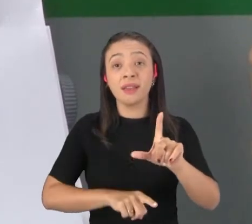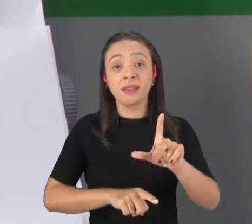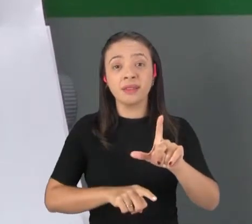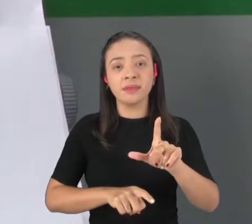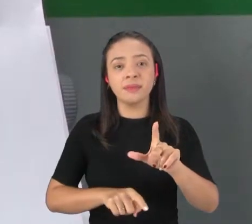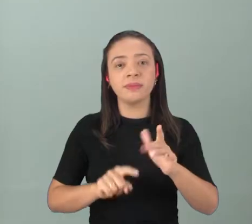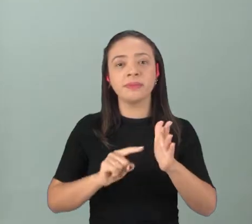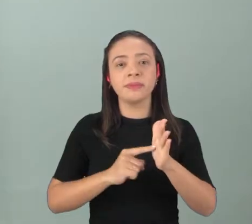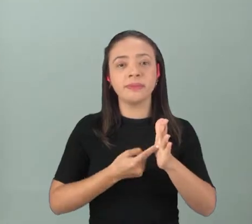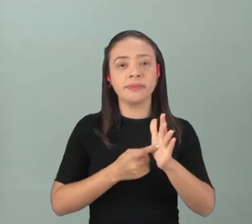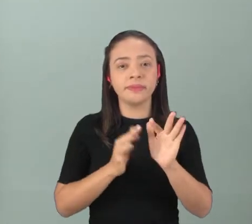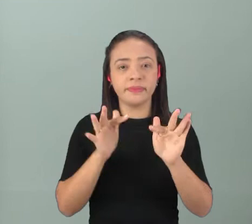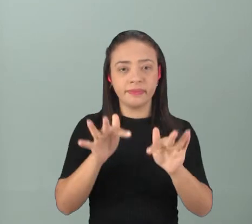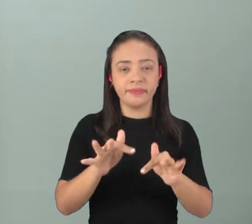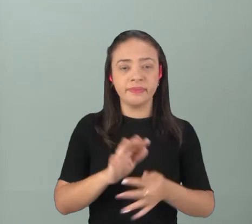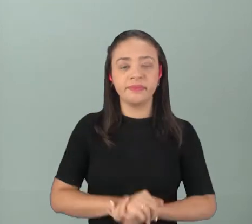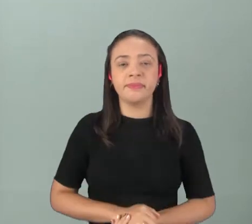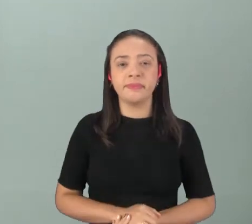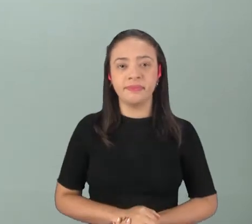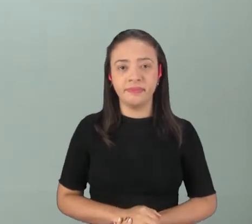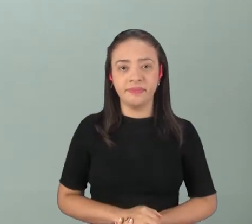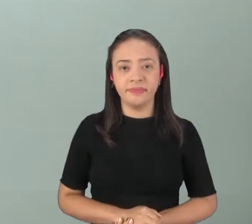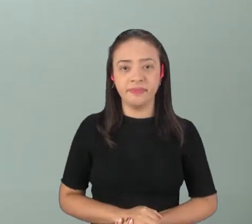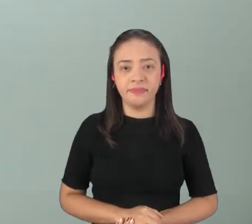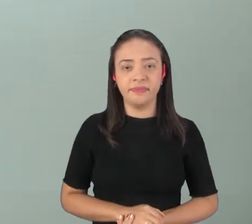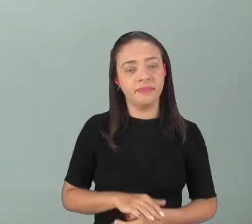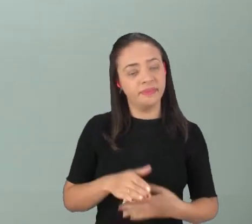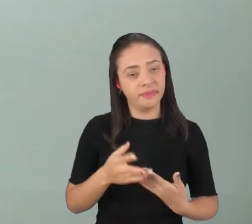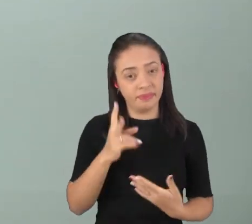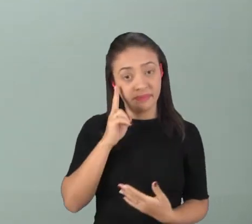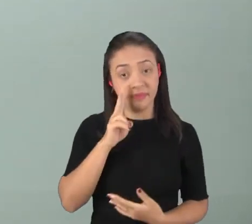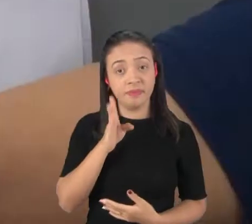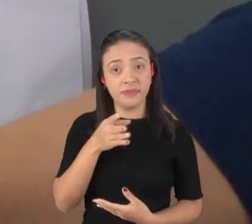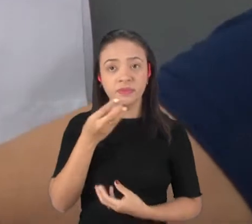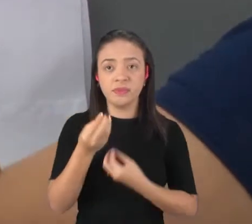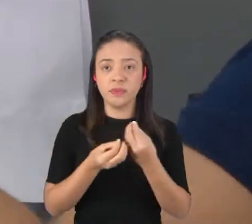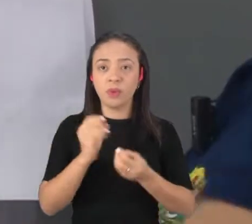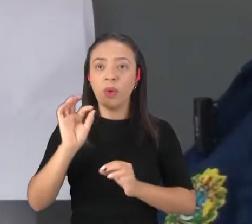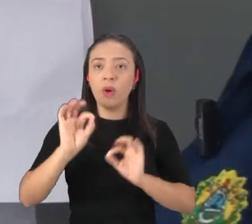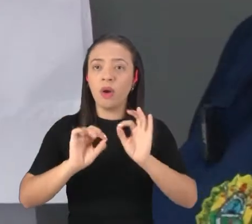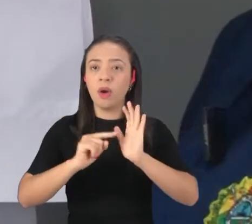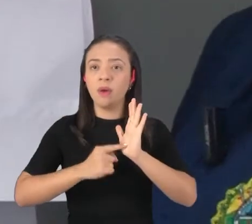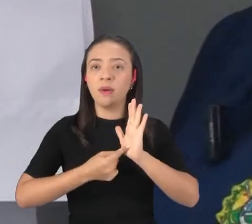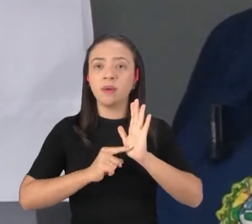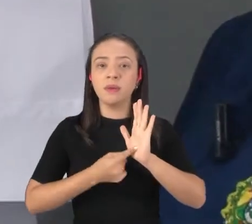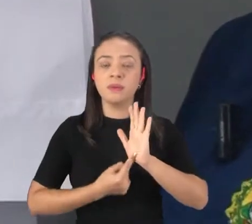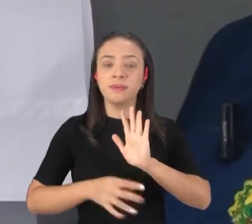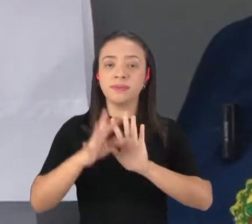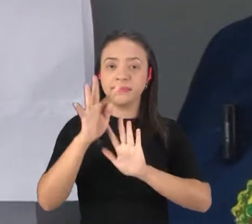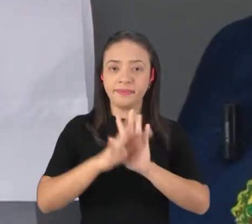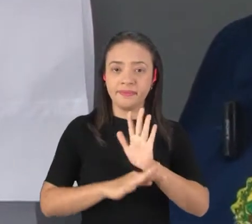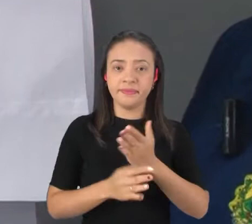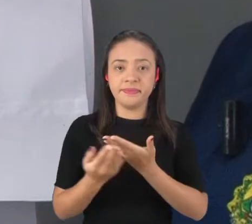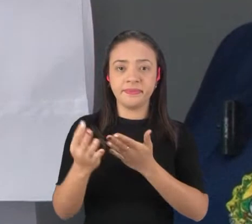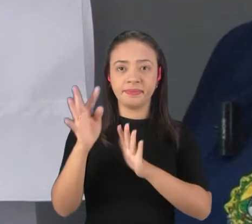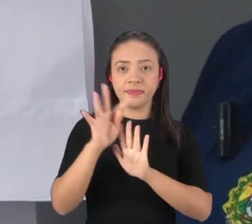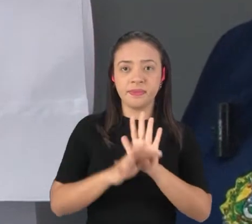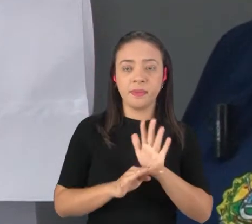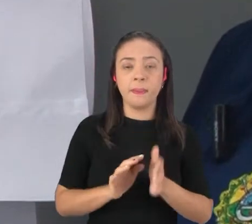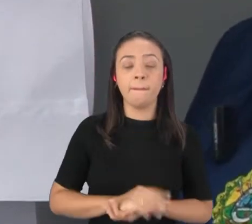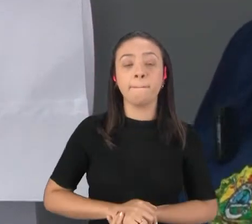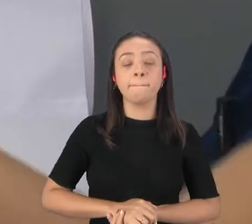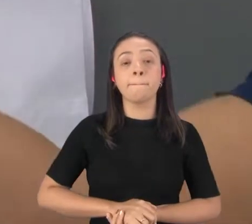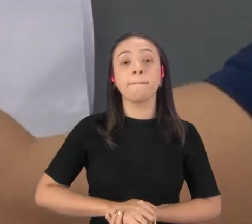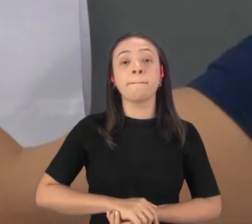Ponto final, ok? E aí a gente viu como trabalhar esse sinal de pontuação no texto aí. Vamos ver